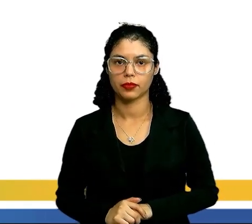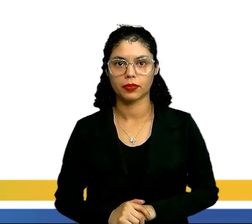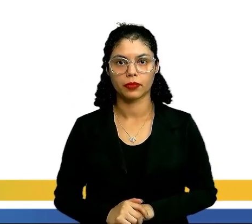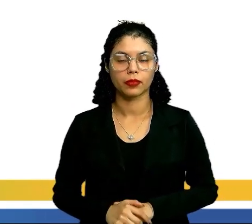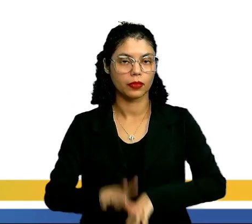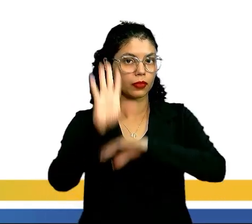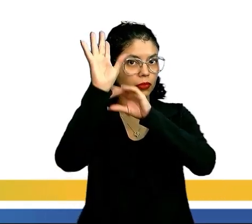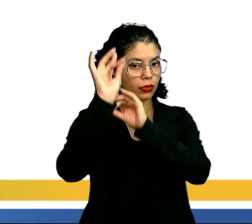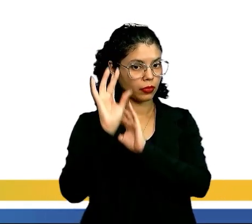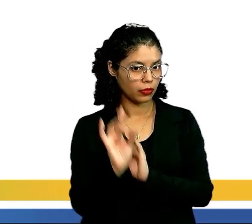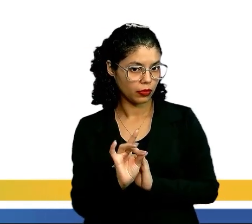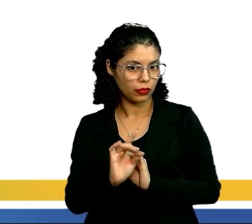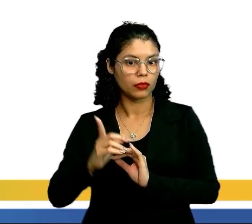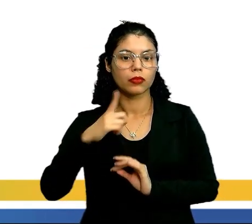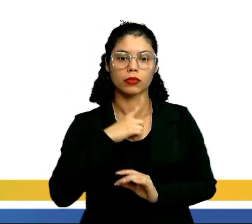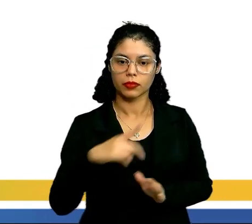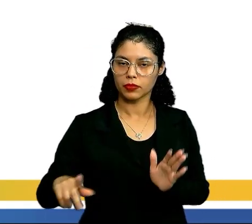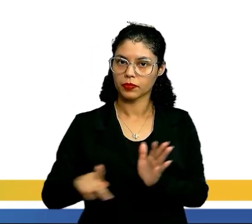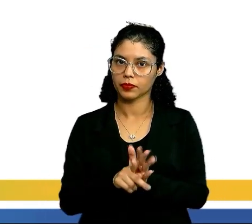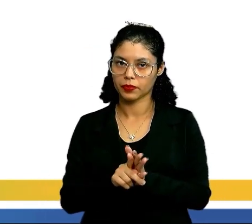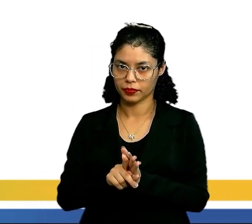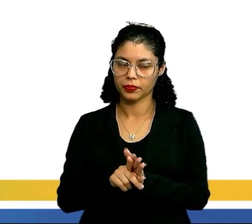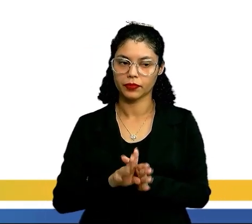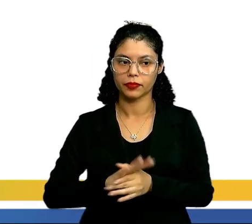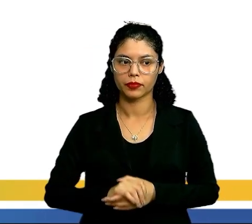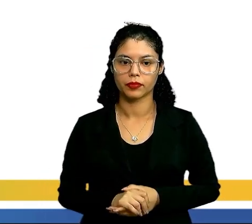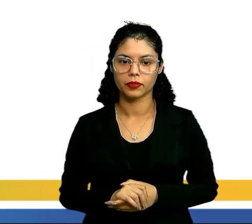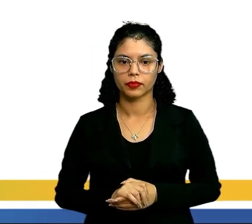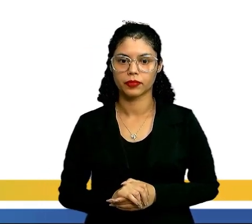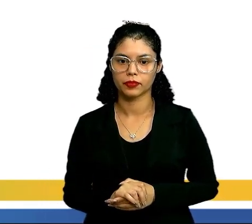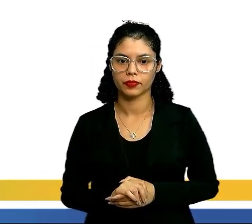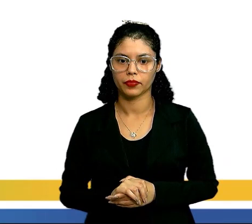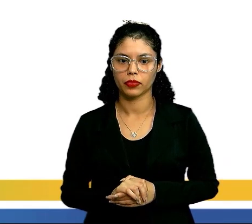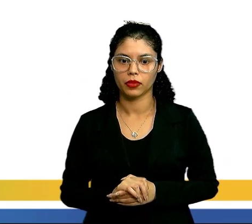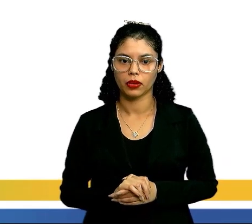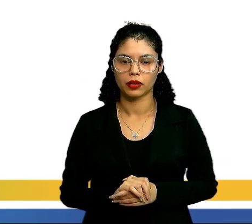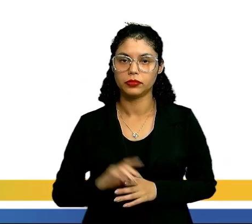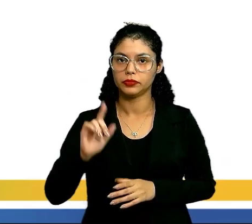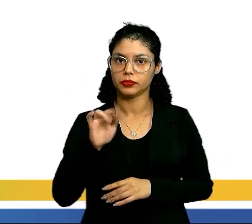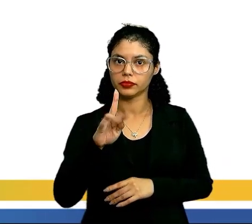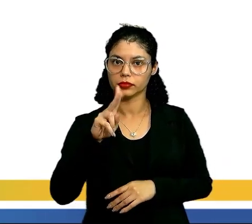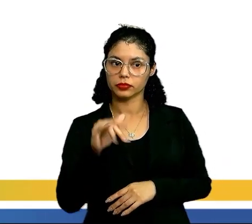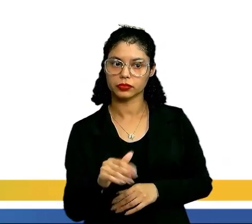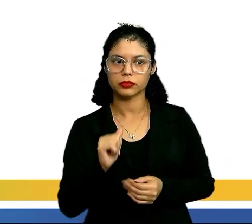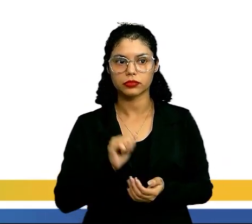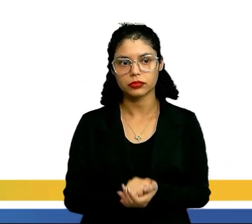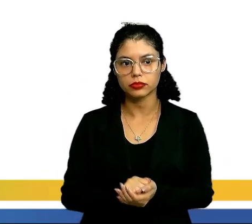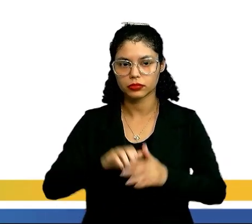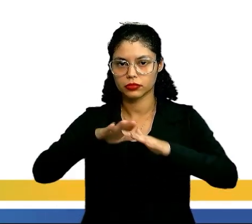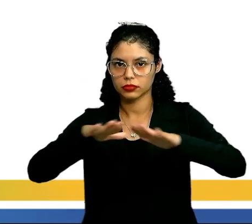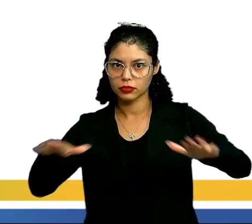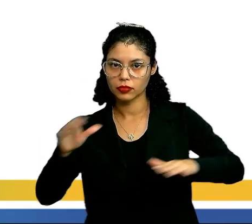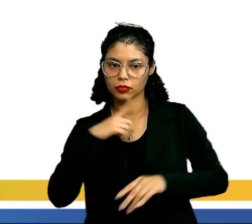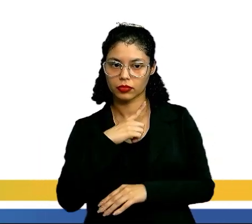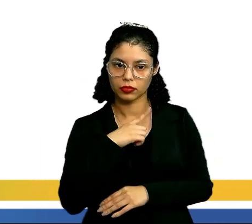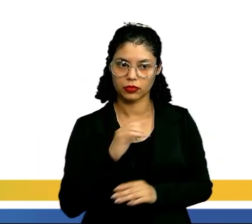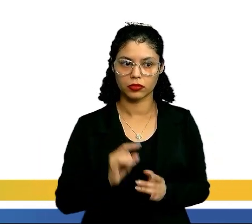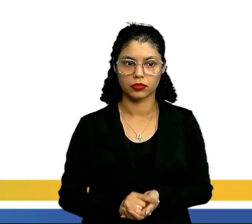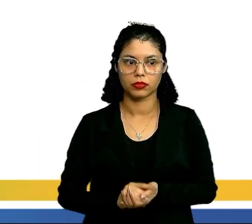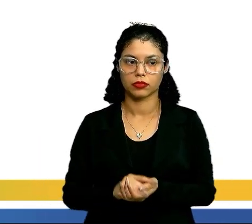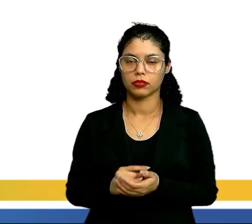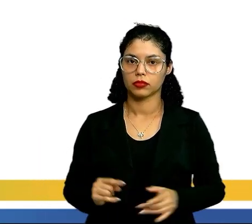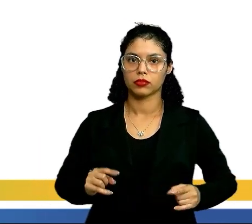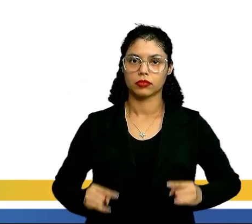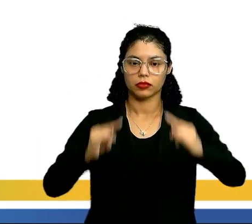Então, cada um vai ter sua posição. Observe que na geometria espacial nós também temos a pirâmide, e as